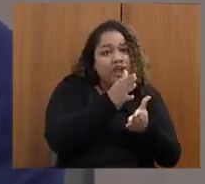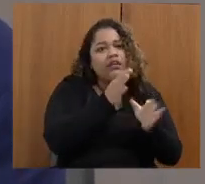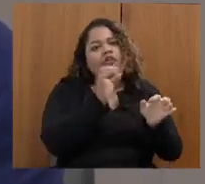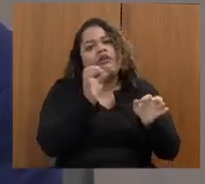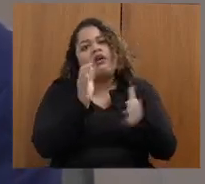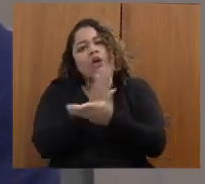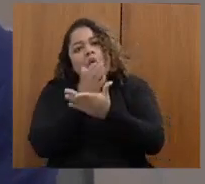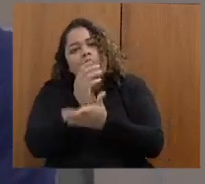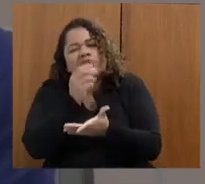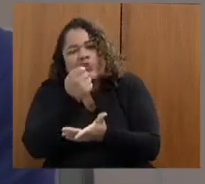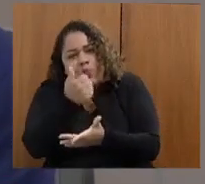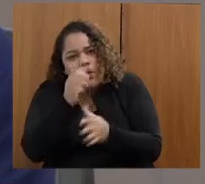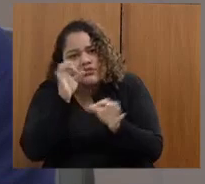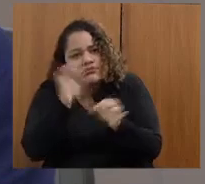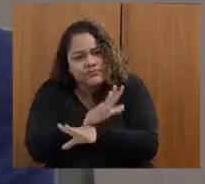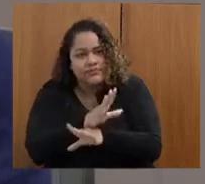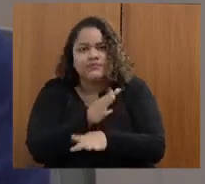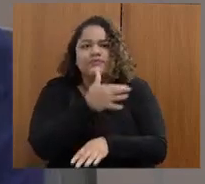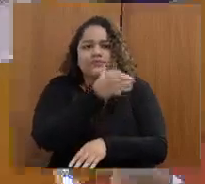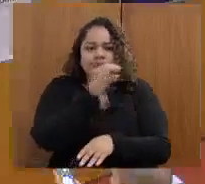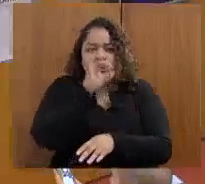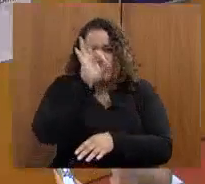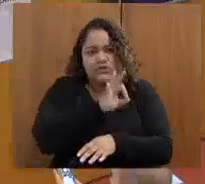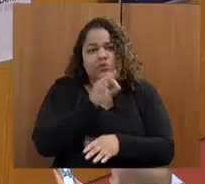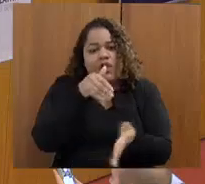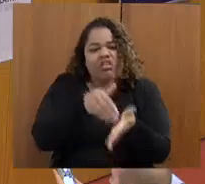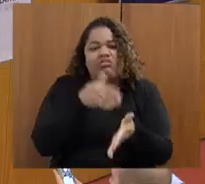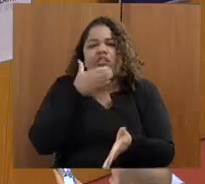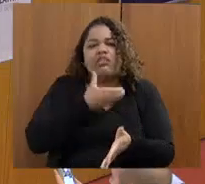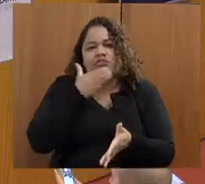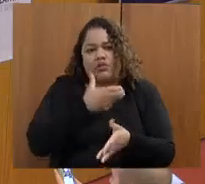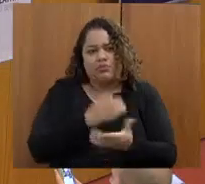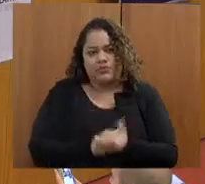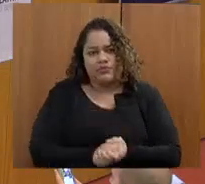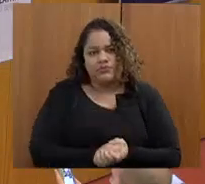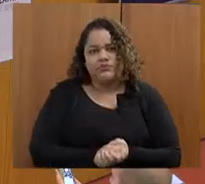em planos para poder finalizar até o final do ano